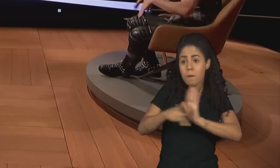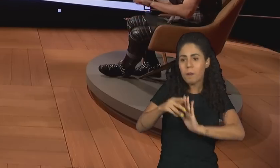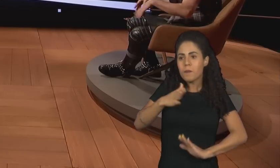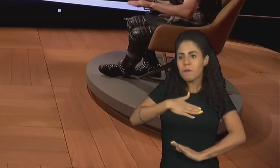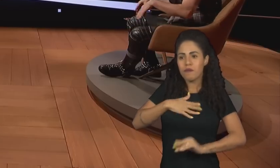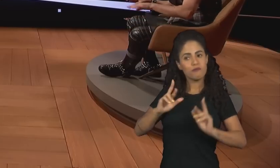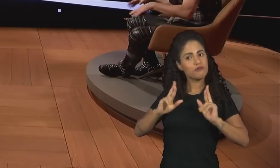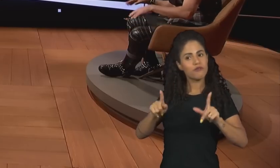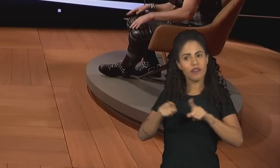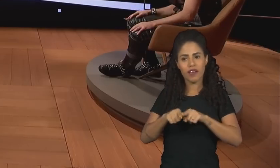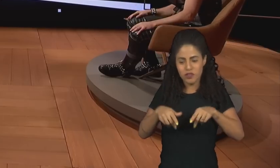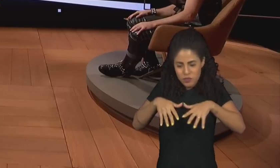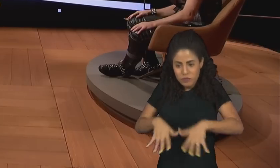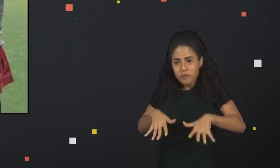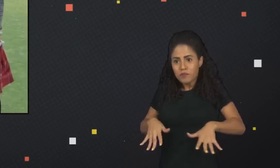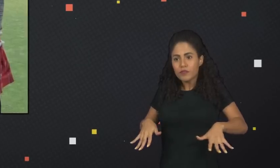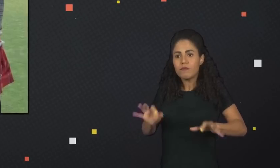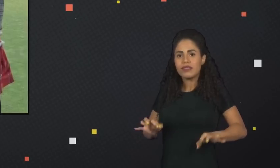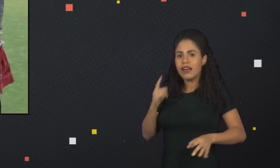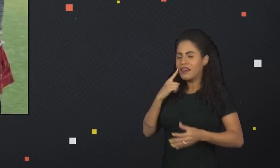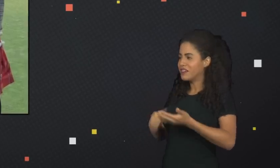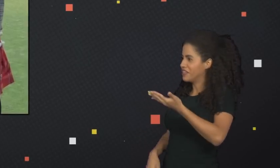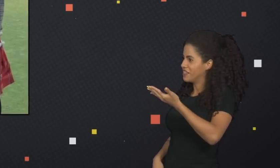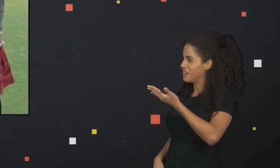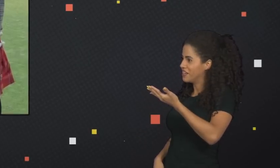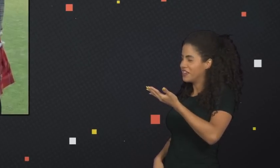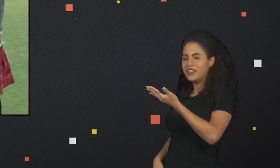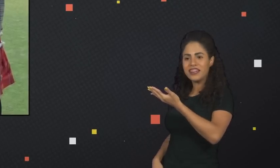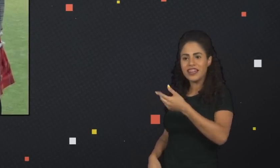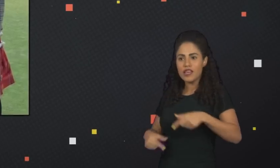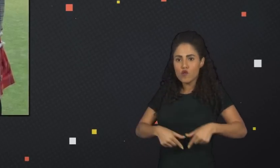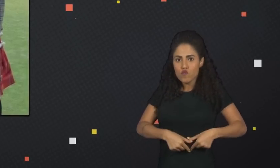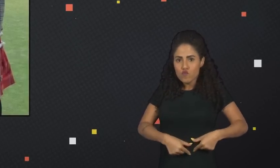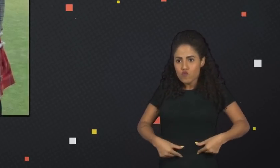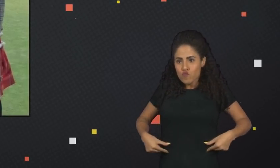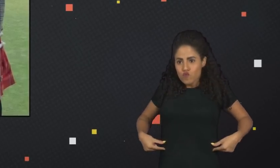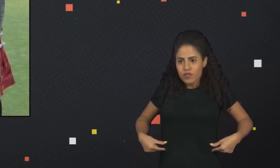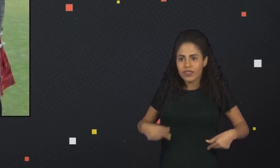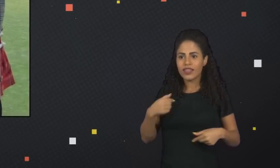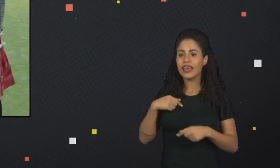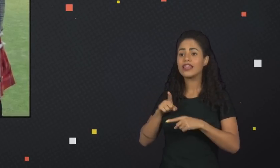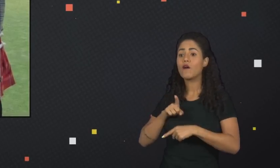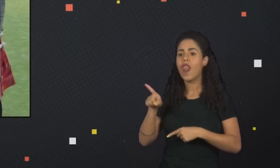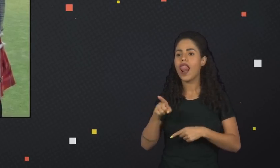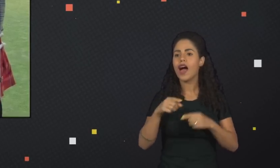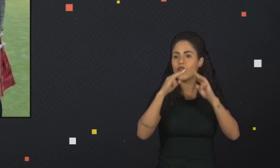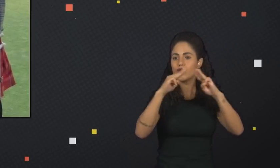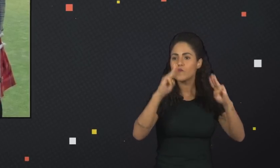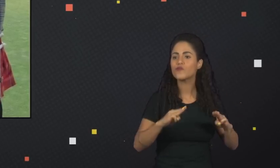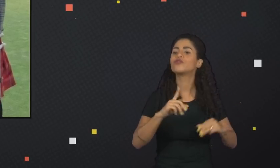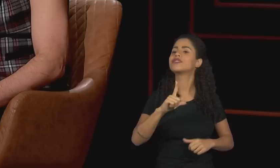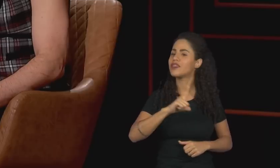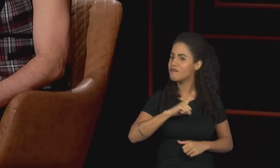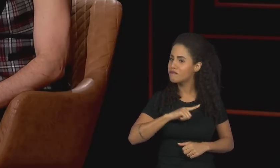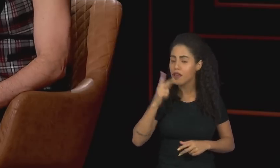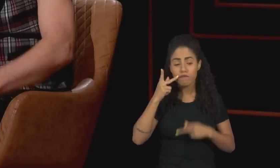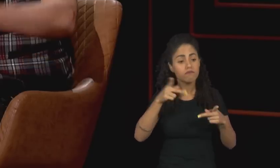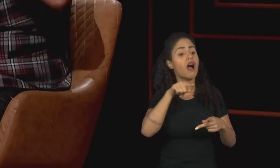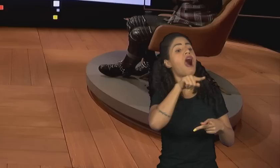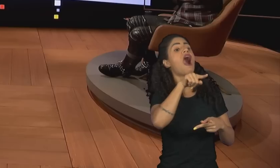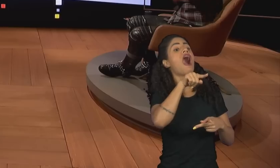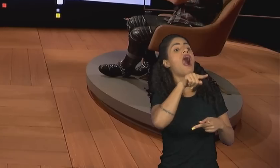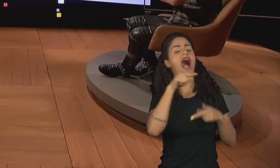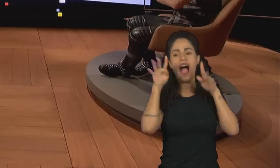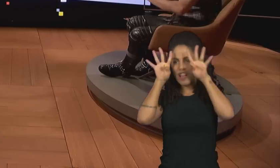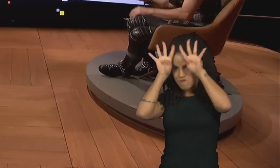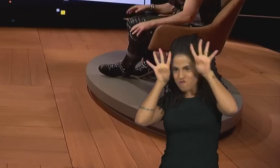tipo uma sainha mesmo, e tinha uma faixa aqui e tal. E isso está lá no museu. Então qualquer pessoa que for lá do mundo vai ver o kilt com a